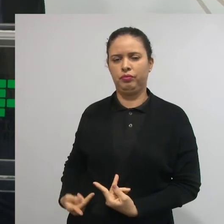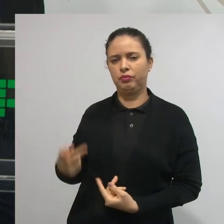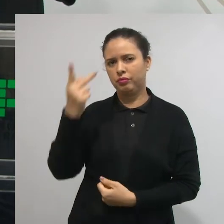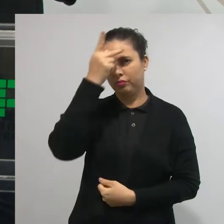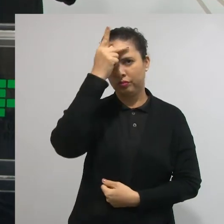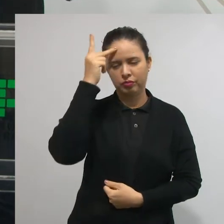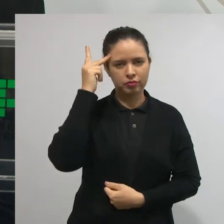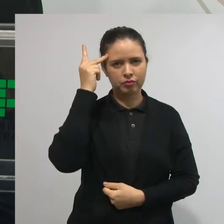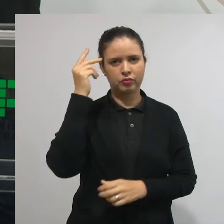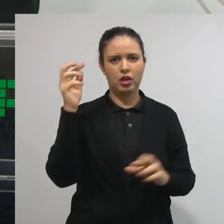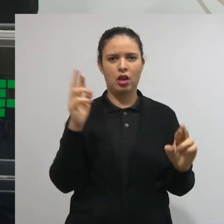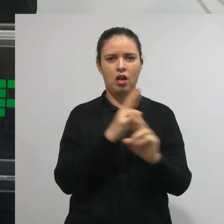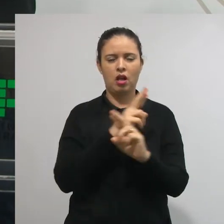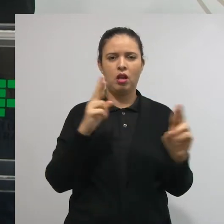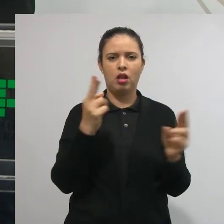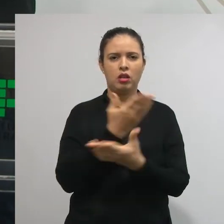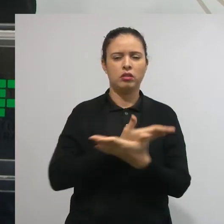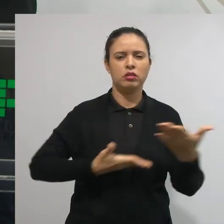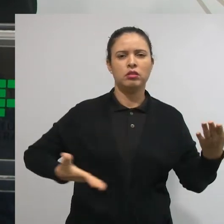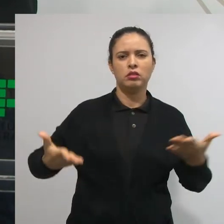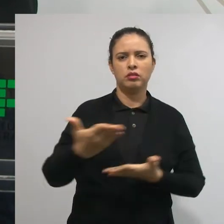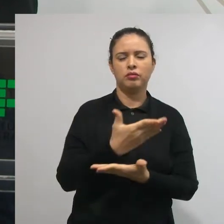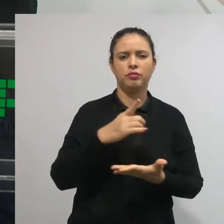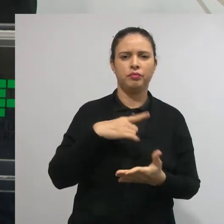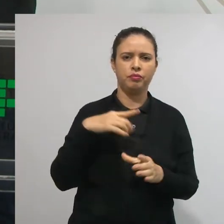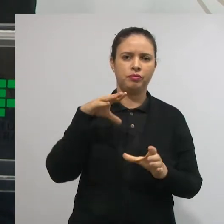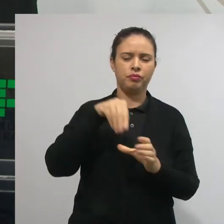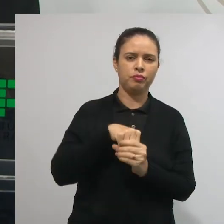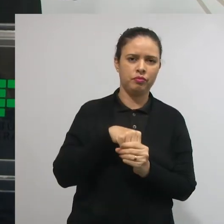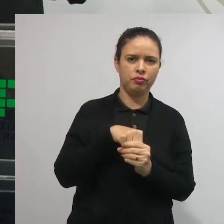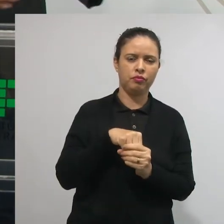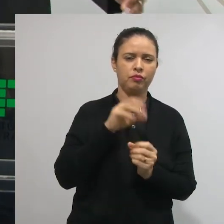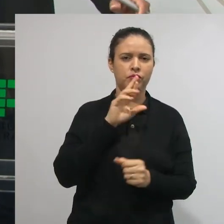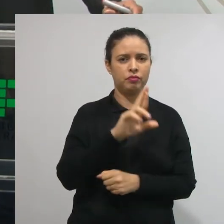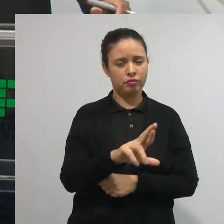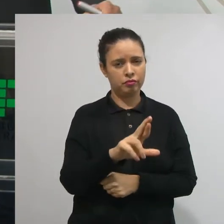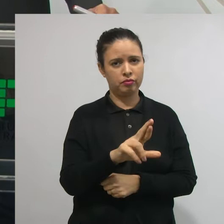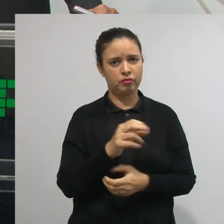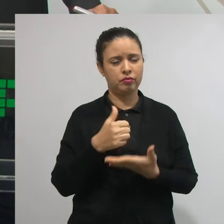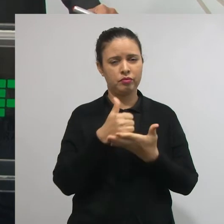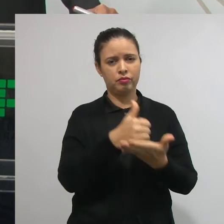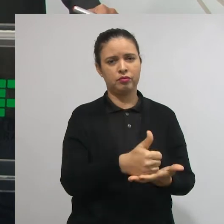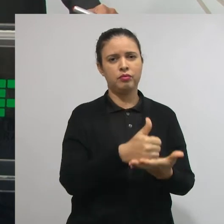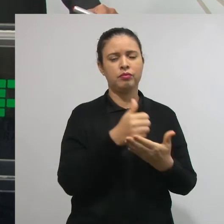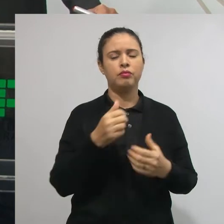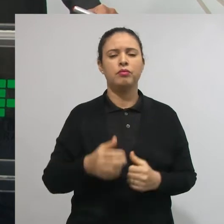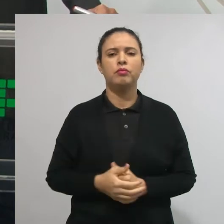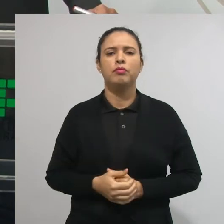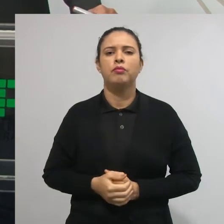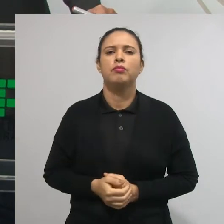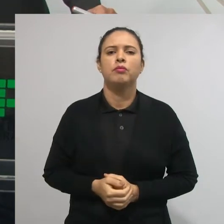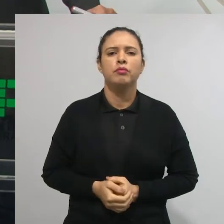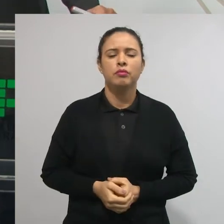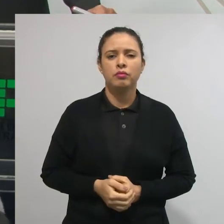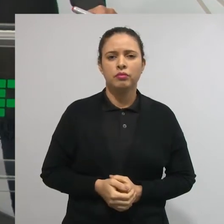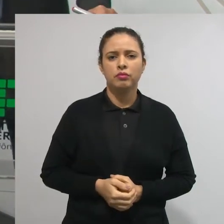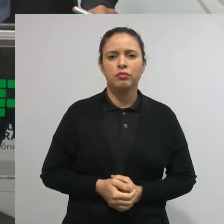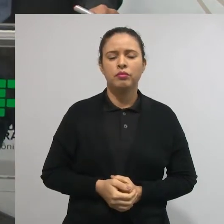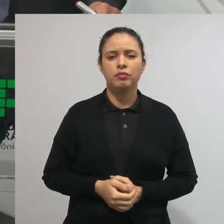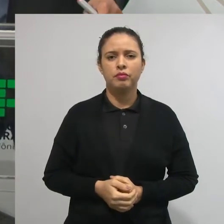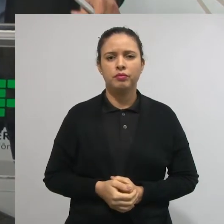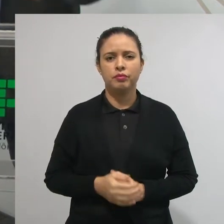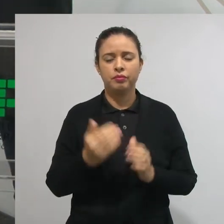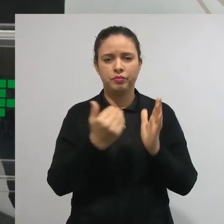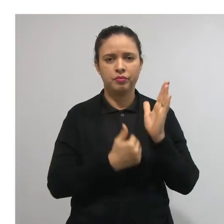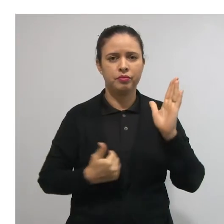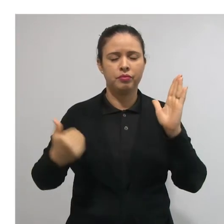pelas pessoas, pelas relações que as pessoas tinham lá dentro e, é claro, pelos resultados entregues por essas pessoas. Teoria estruturalista.